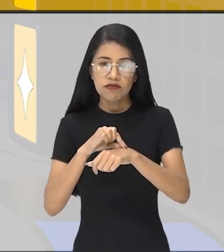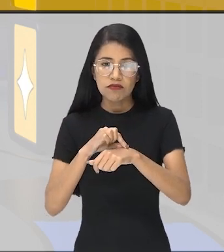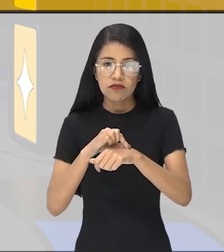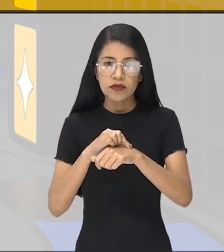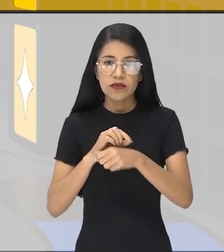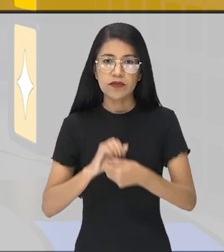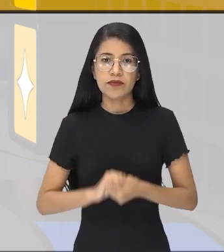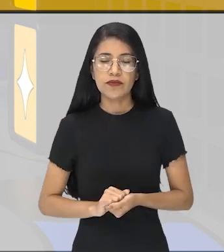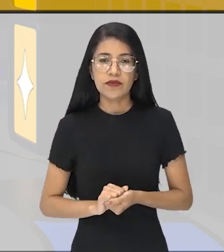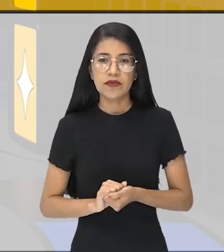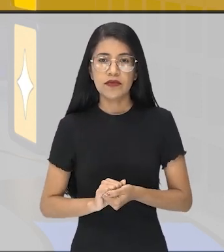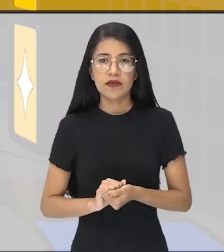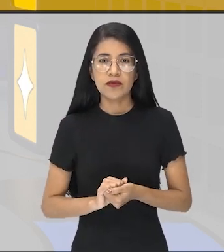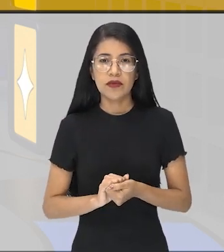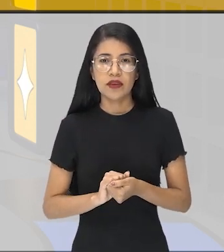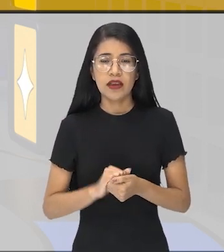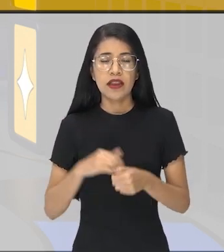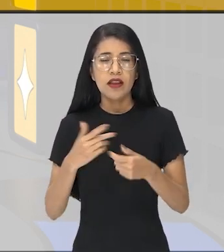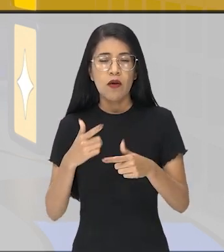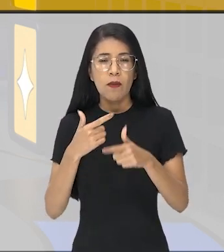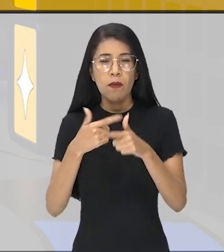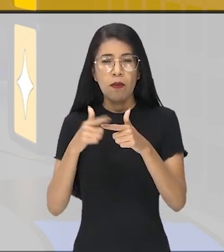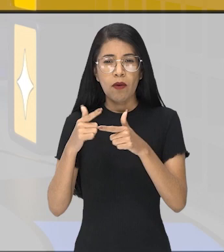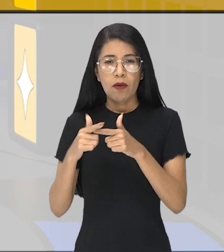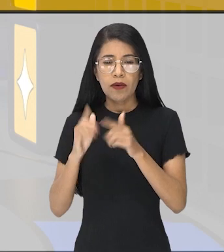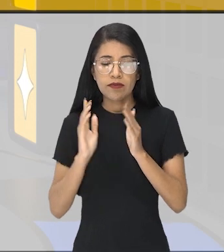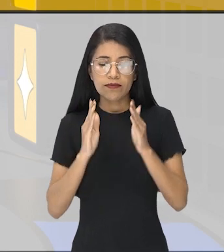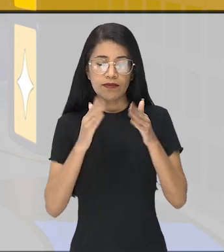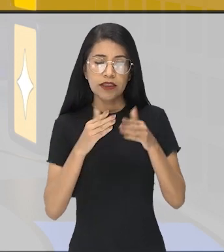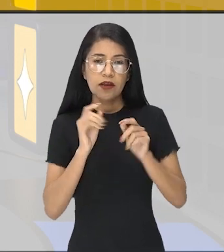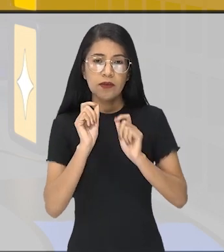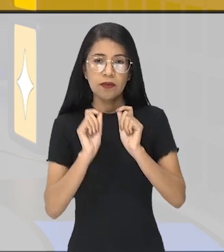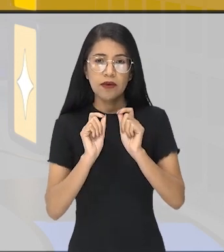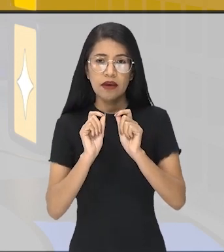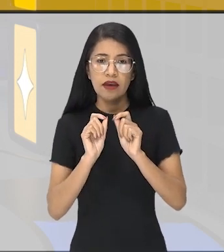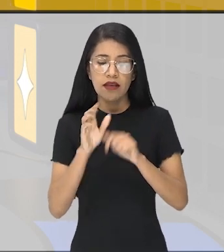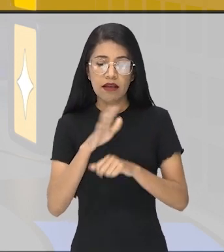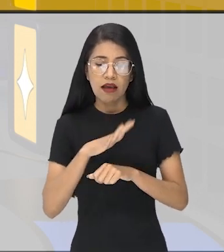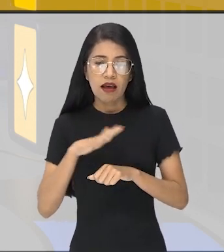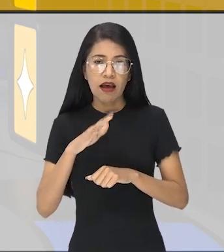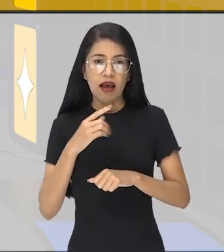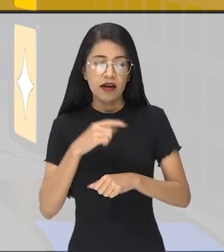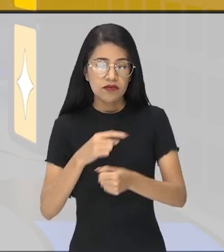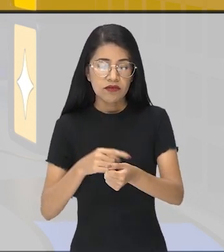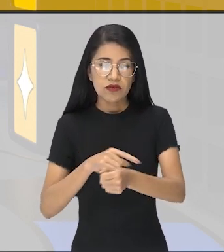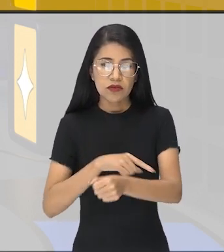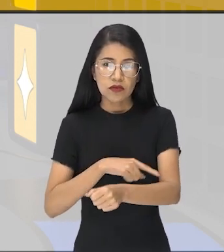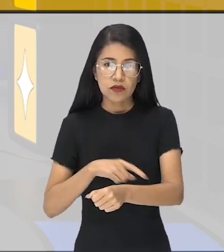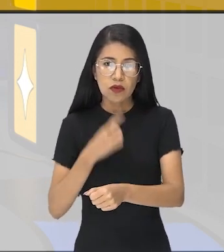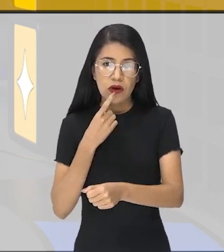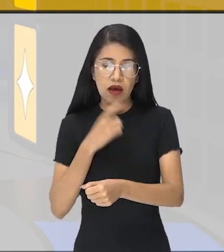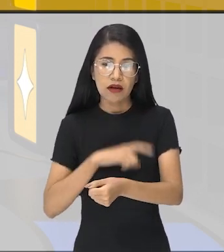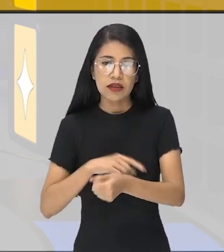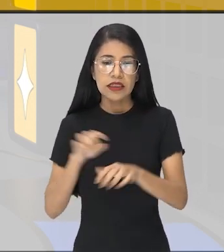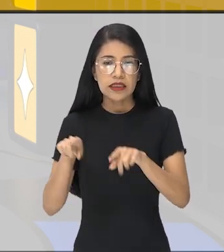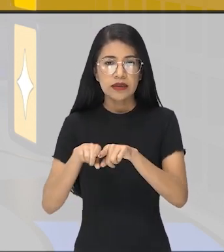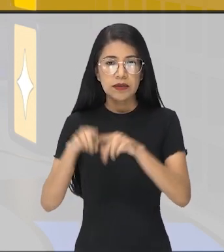desse quadro provoca uma complicação especialmente nas regiões vasculares e